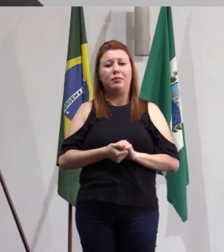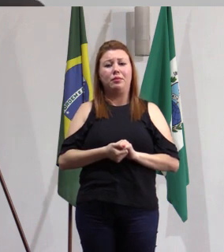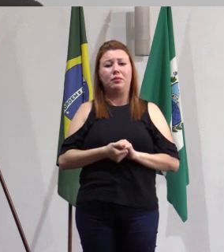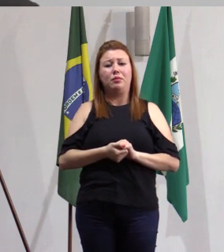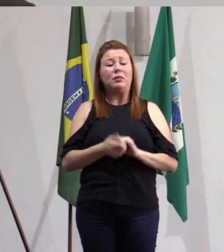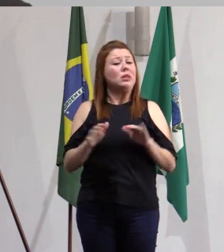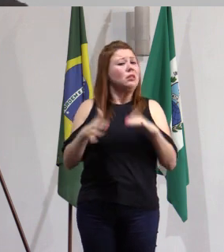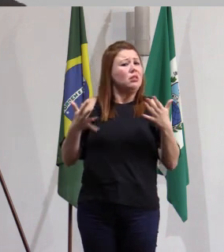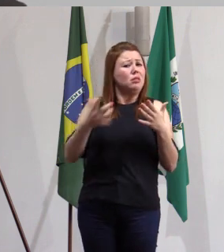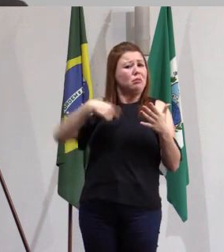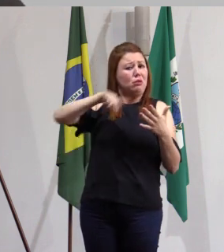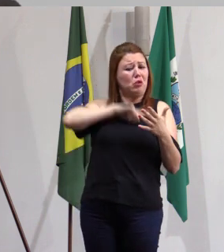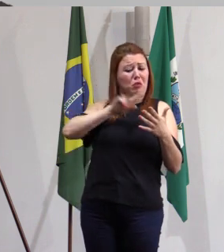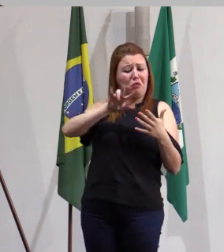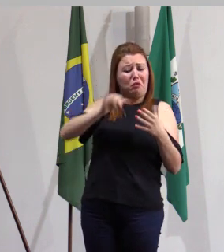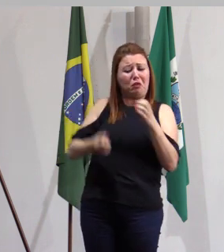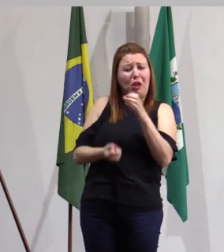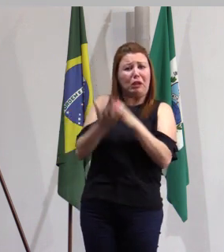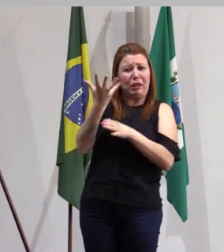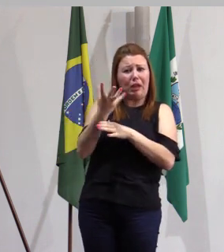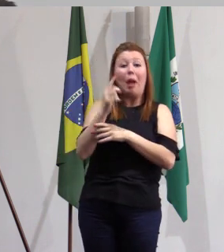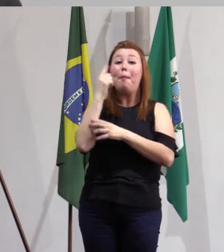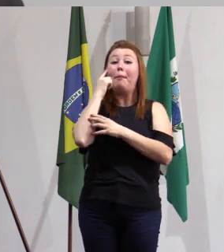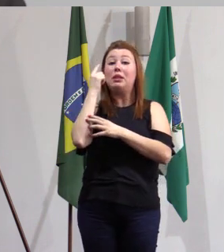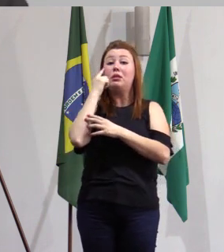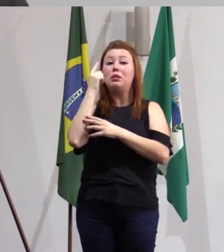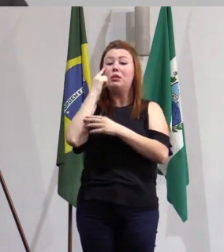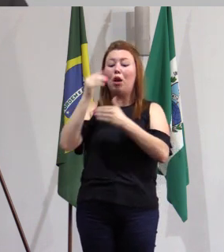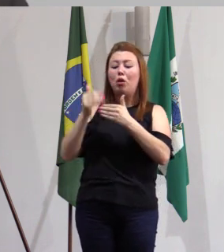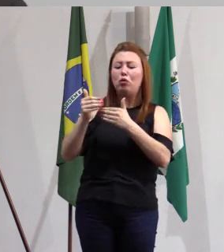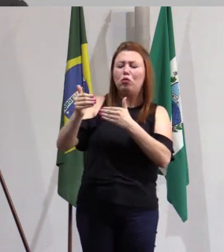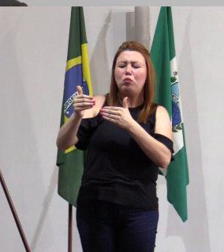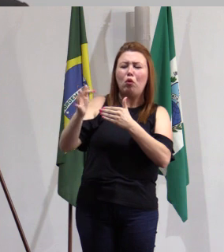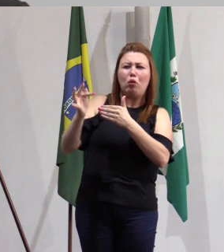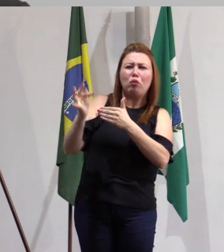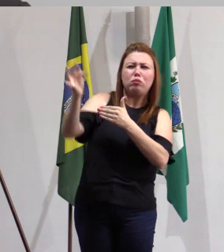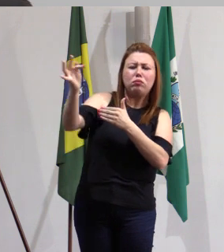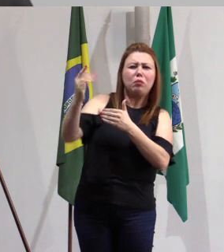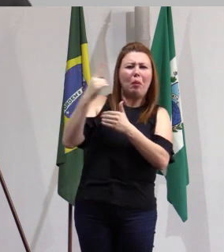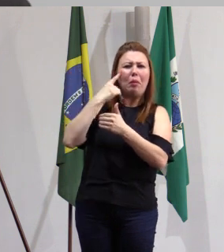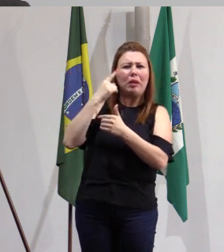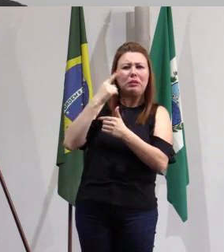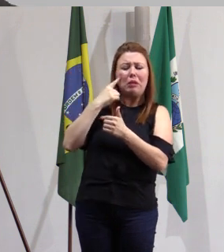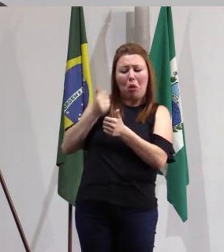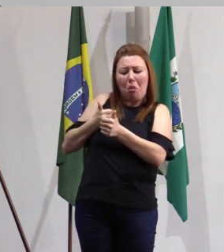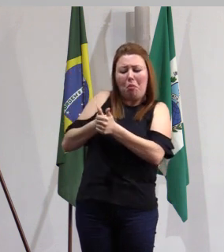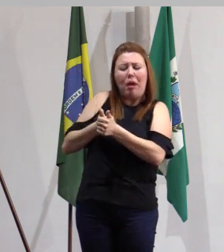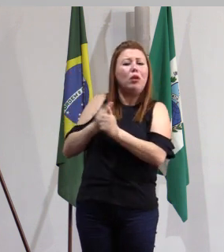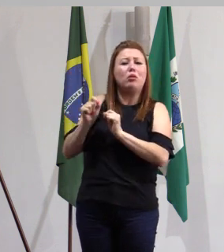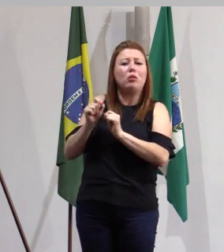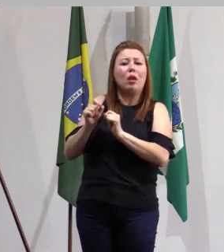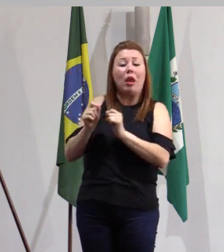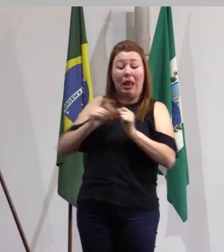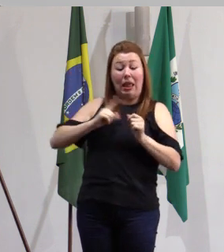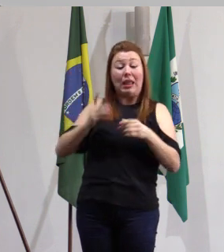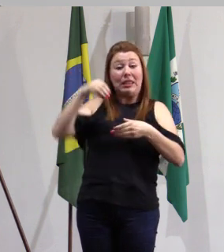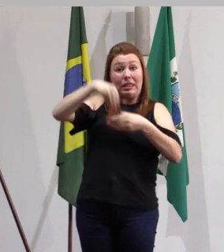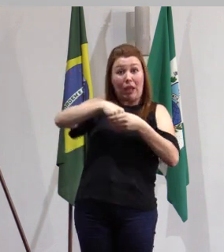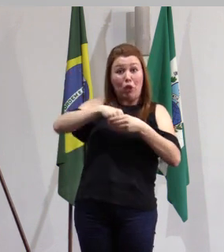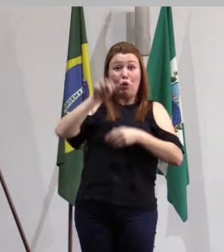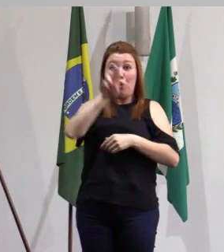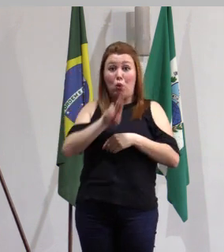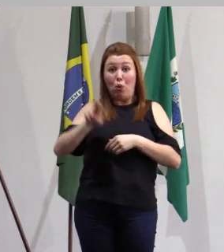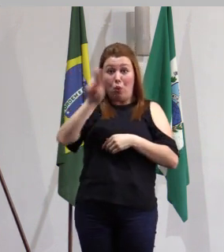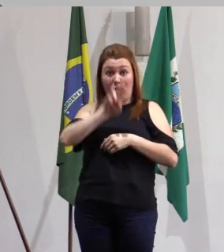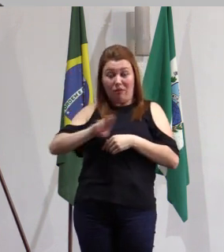Será que nós vamos criar, olhando a médio e longo prazo, e esse é o receio, nichos dentro das universidades onde